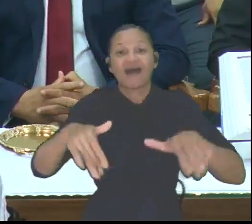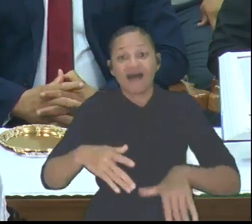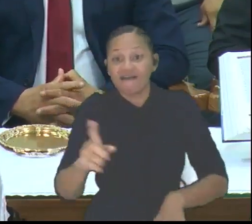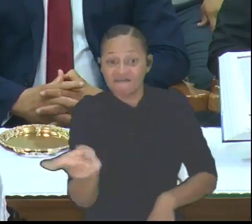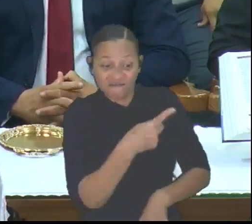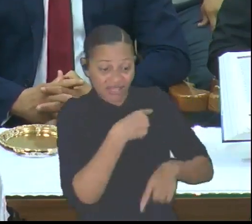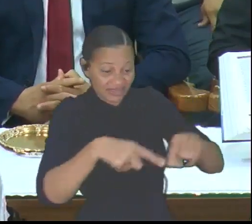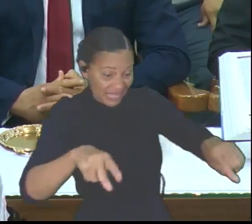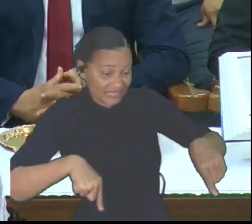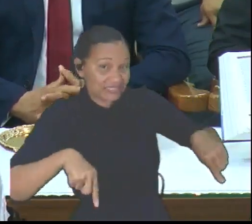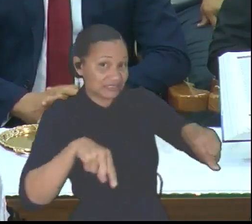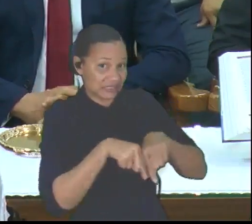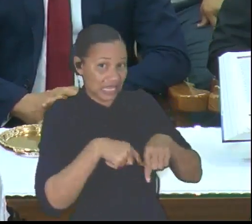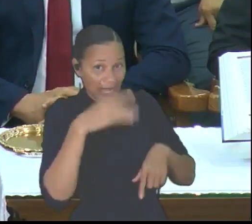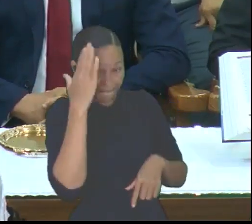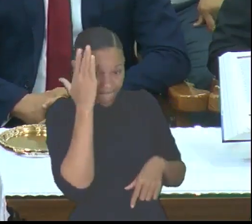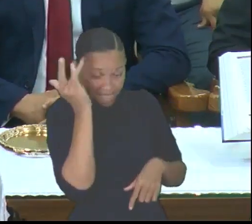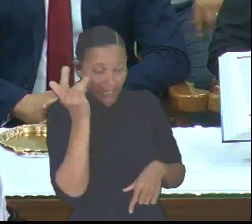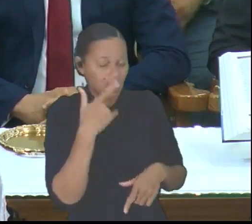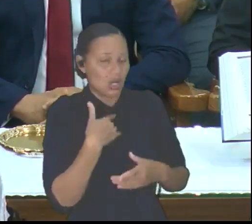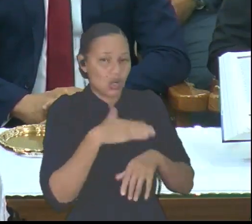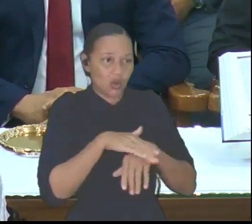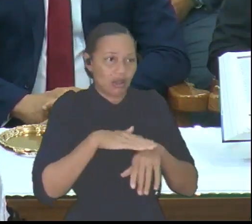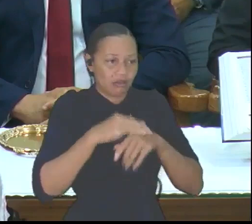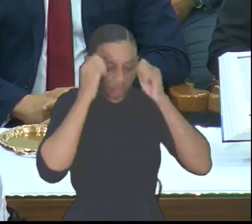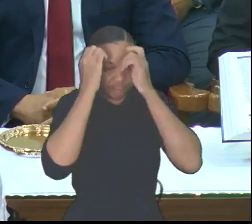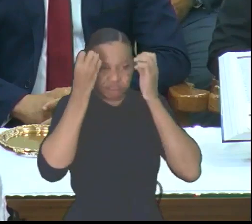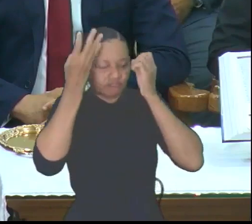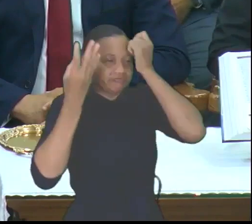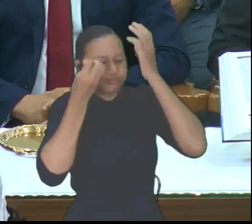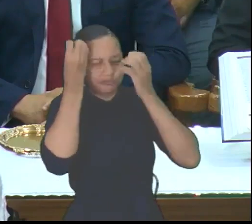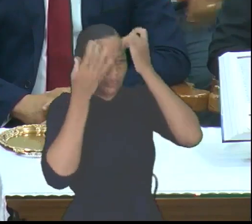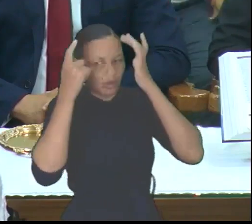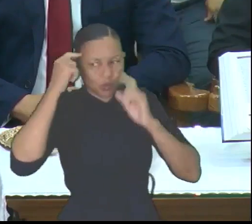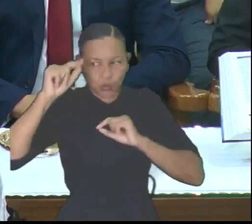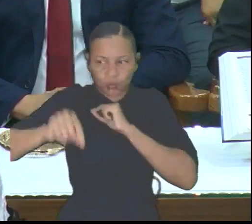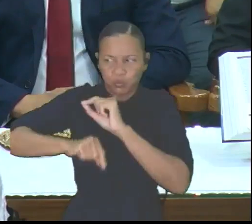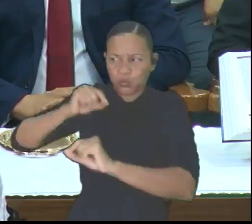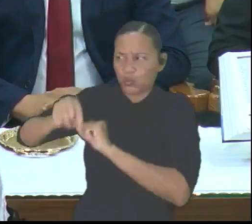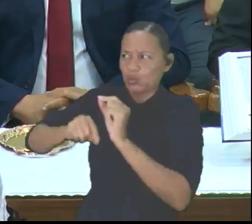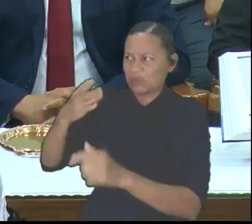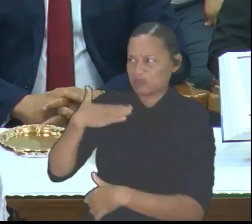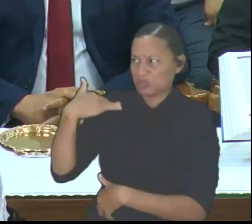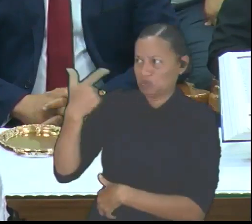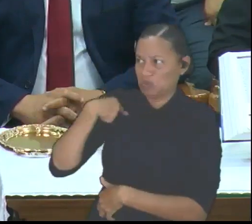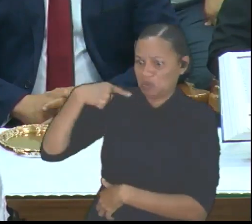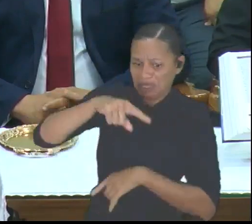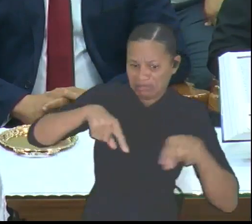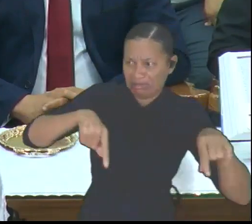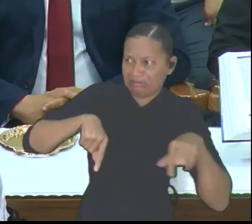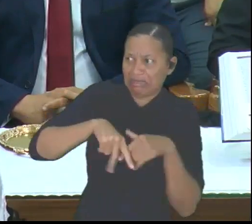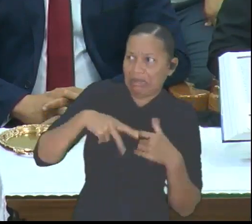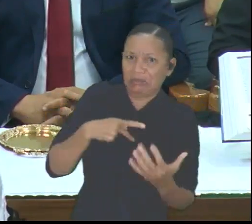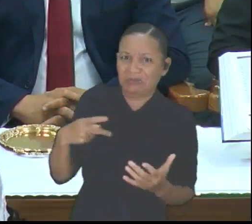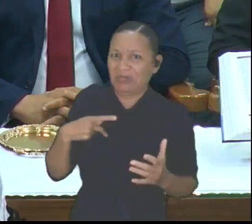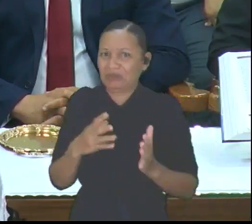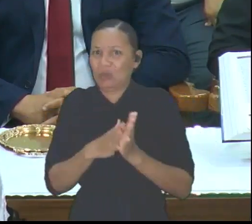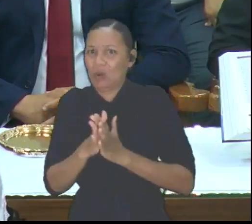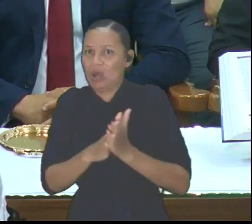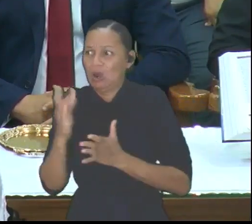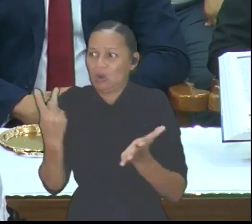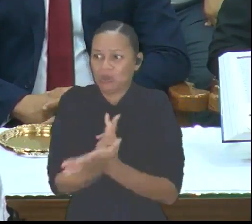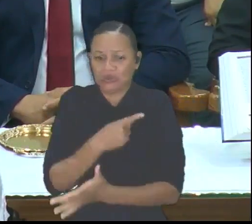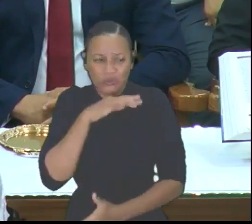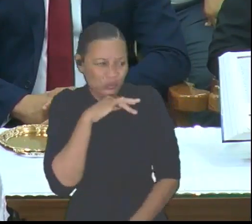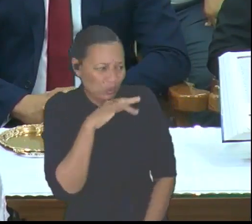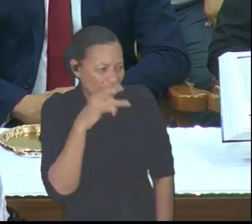meu gabinete amanhã, aí a nossa mente já começa a imaginar que alguma coisa de ruim aconteceu.